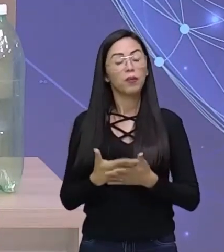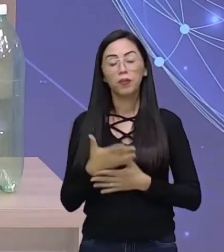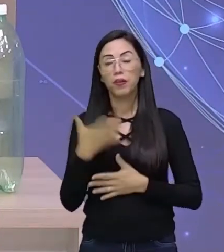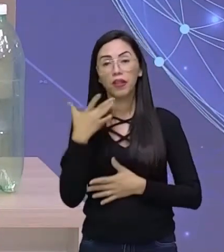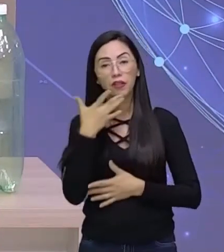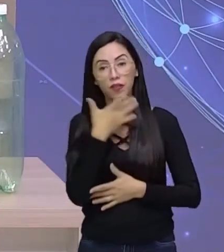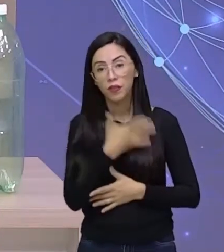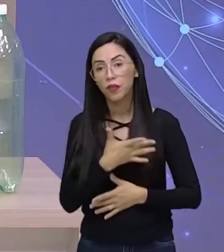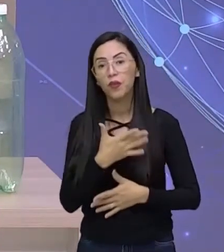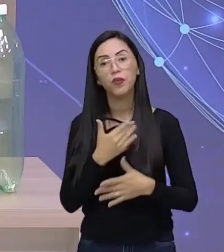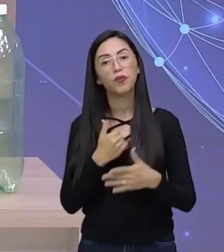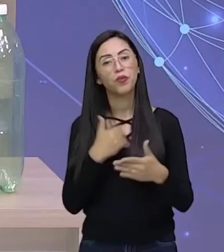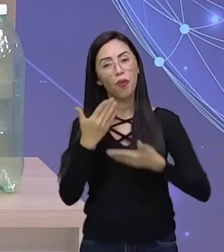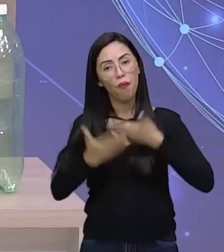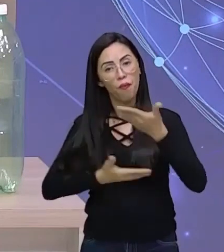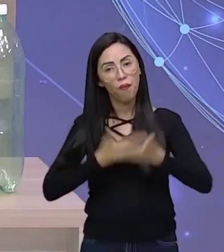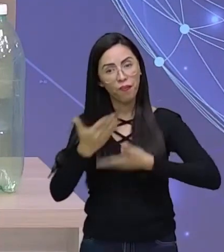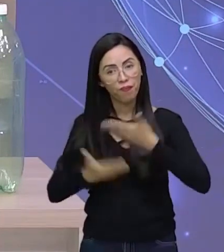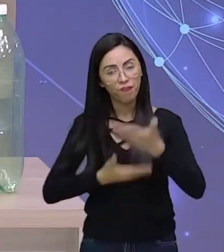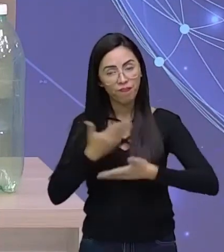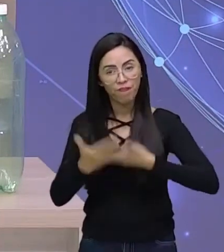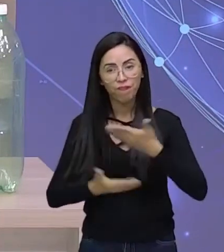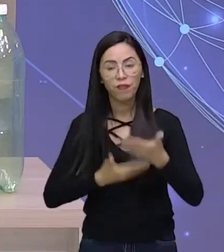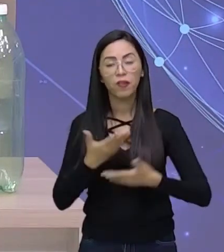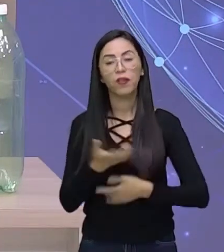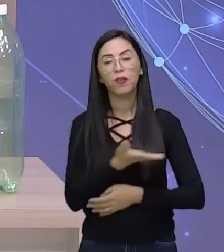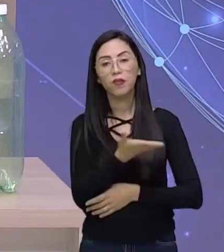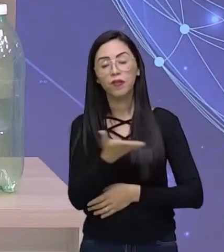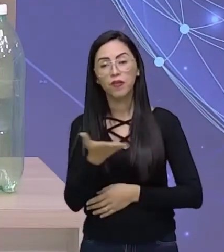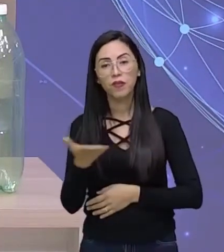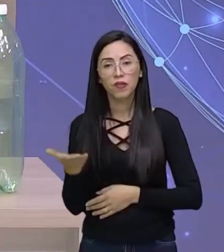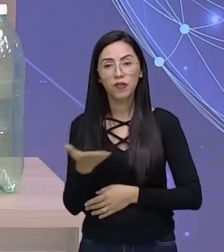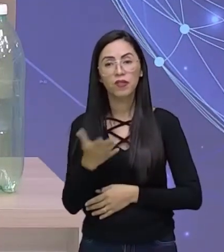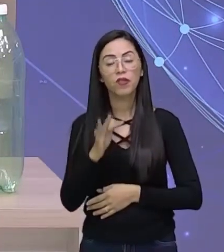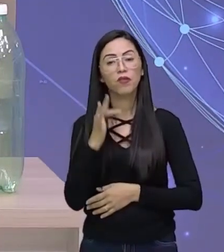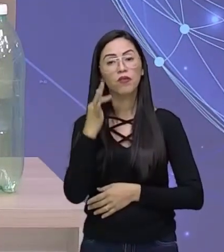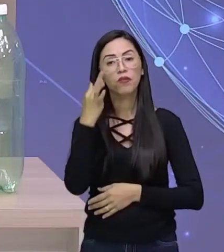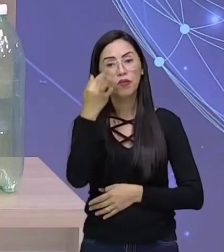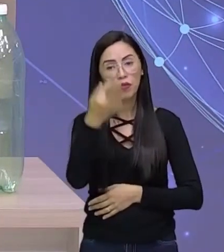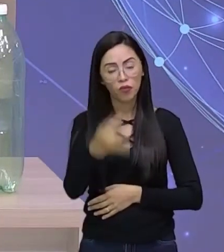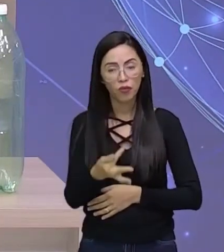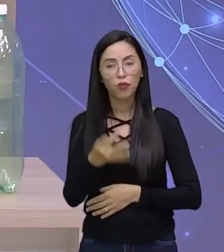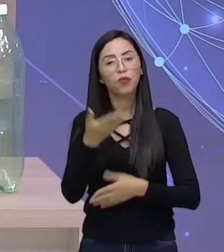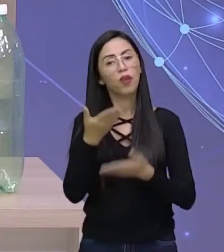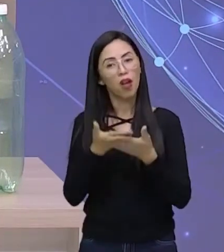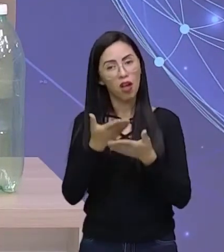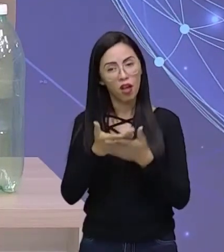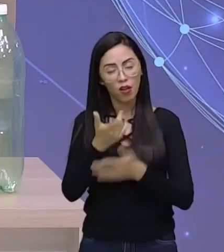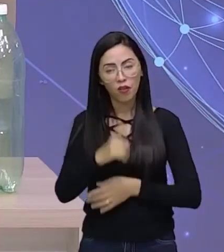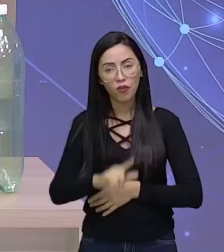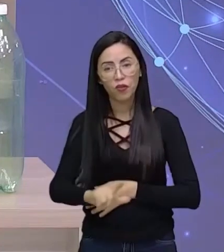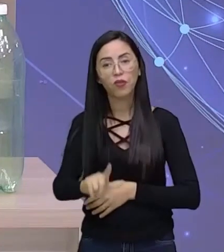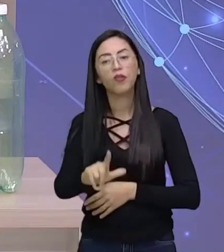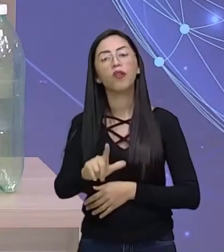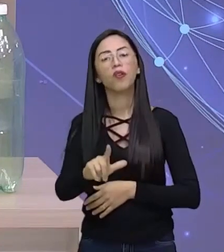grama. Massa, o grama. E você já lembra logo da balança.